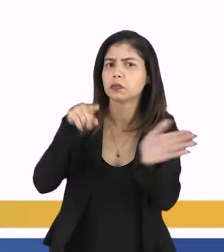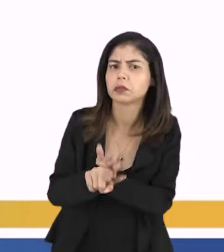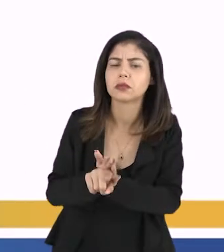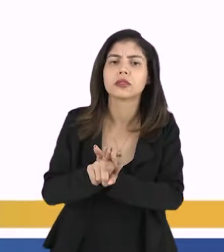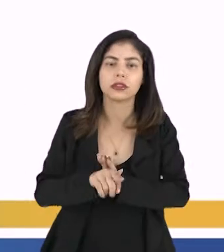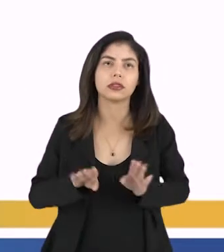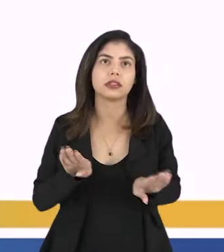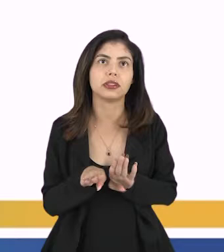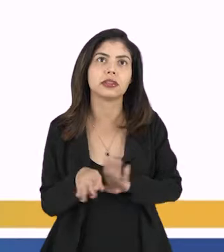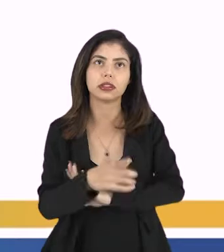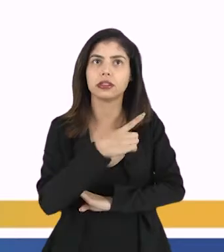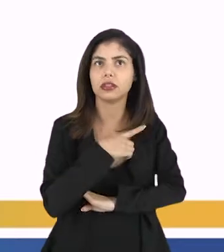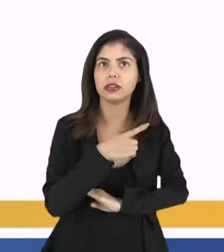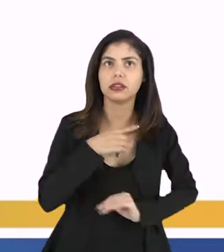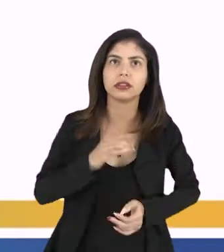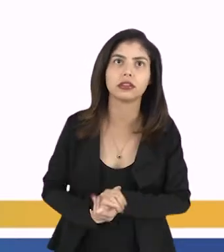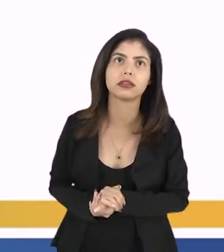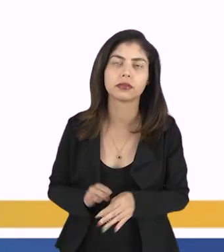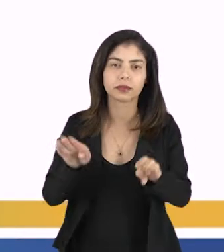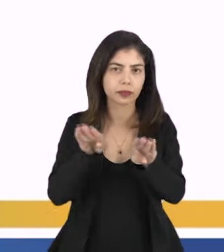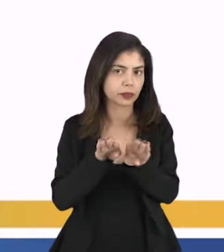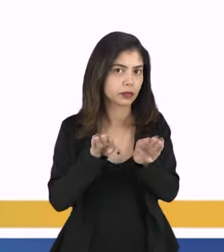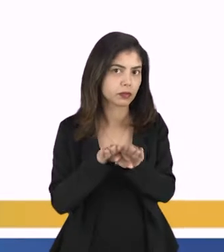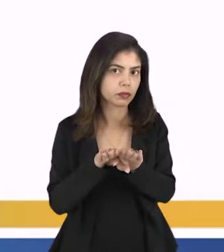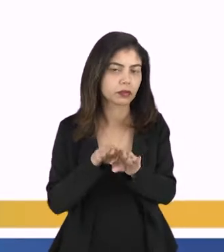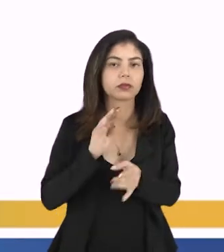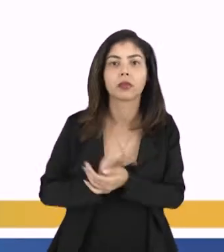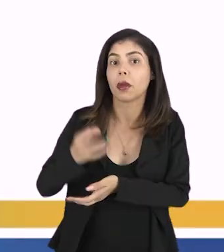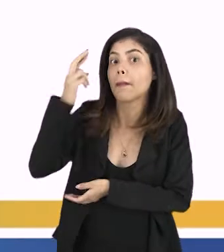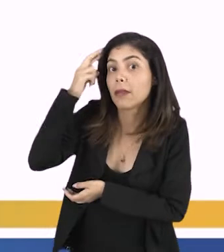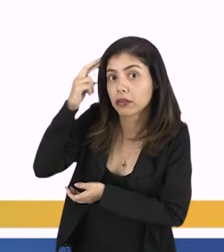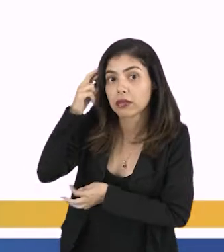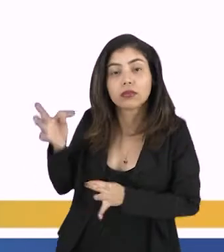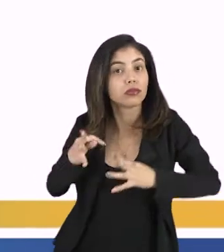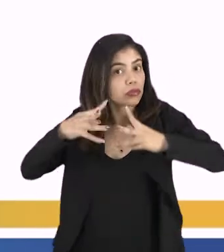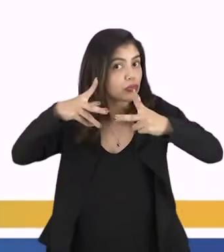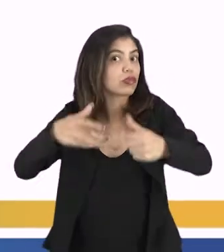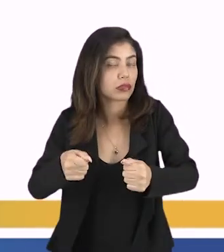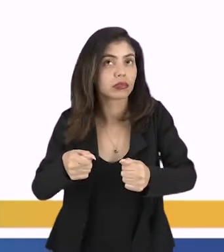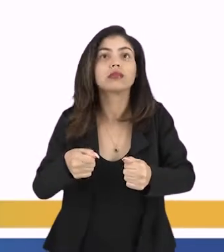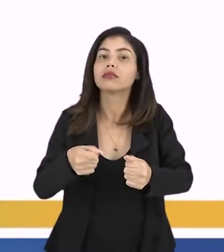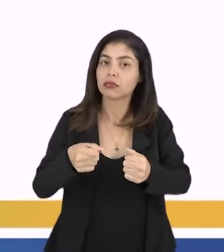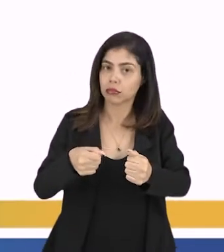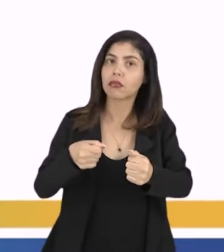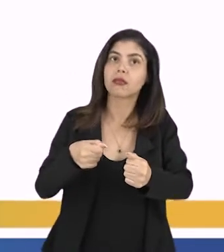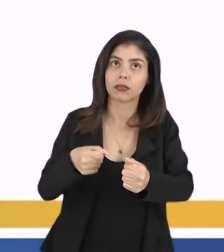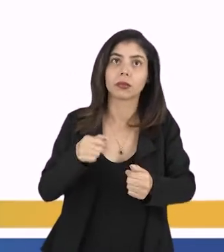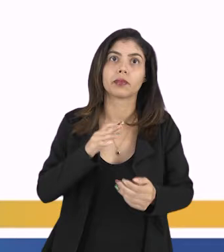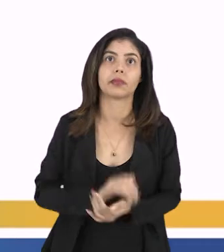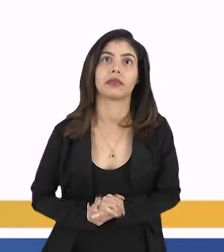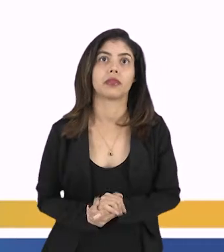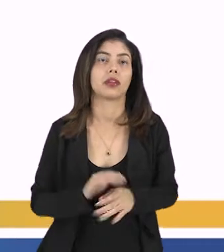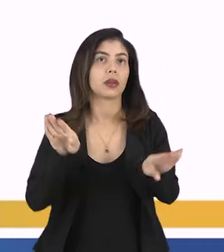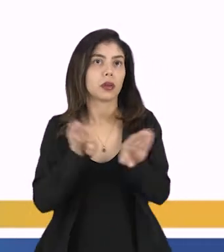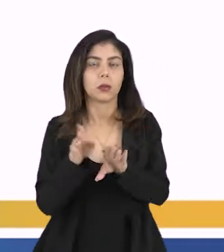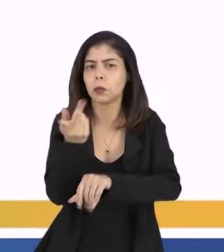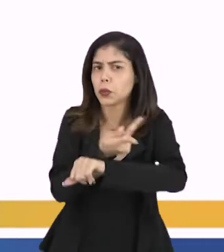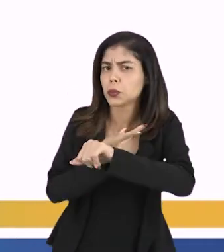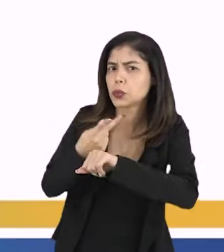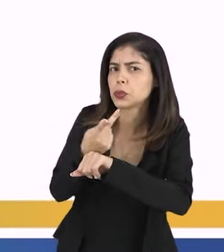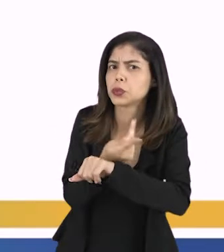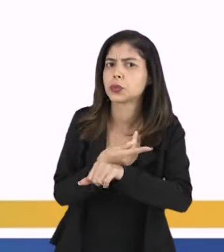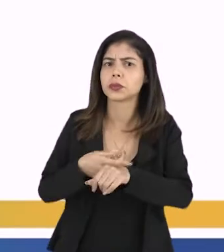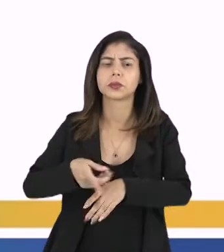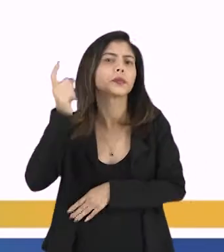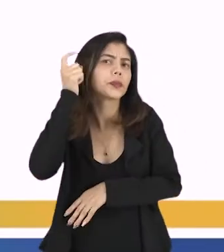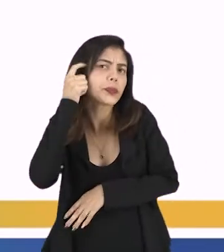questionar, né, procurar a razão de tudo, esse conhecimento que é o chamado arqué. Eles vão, né, procurar